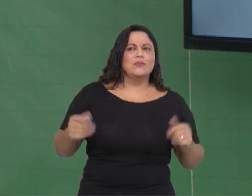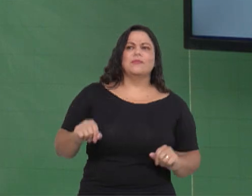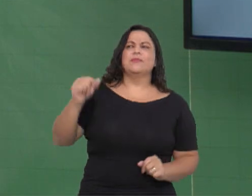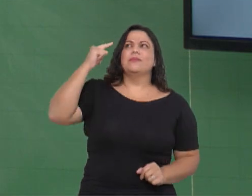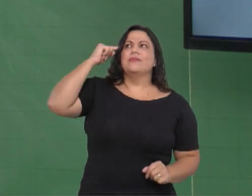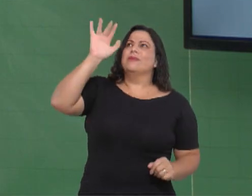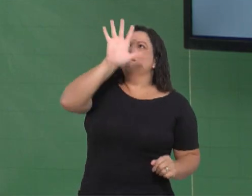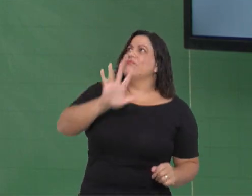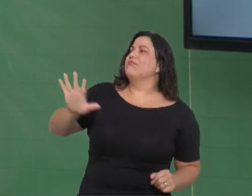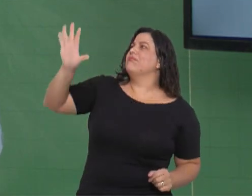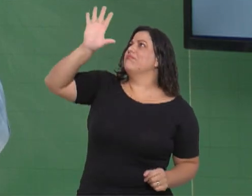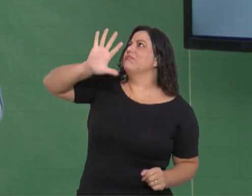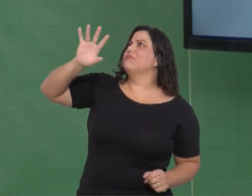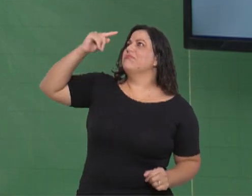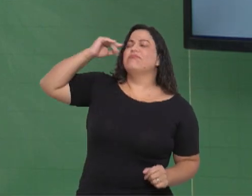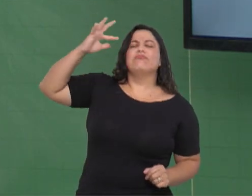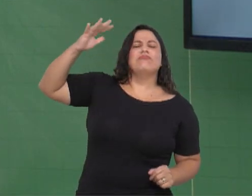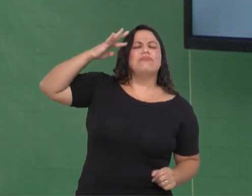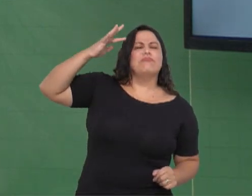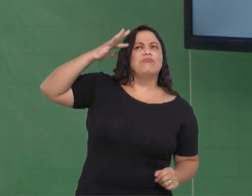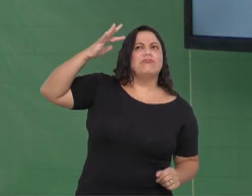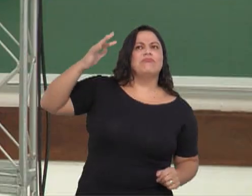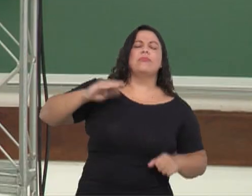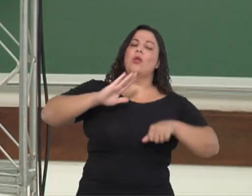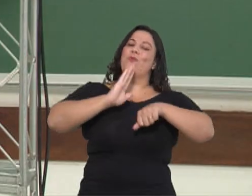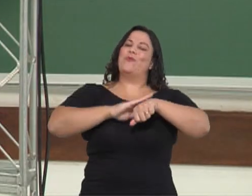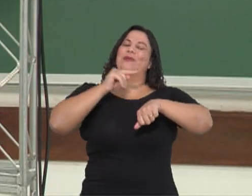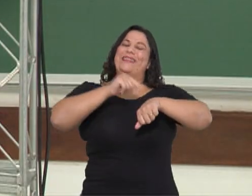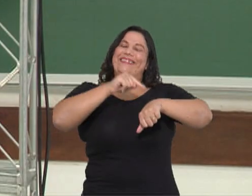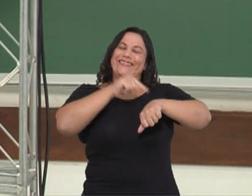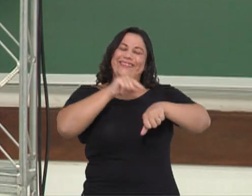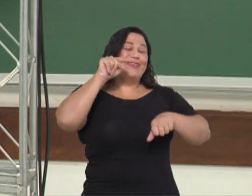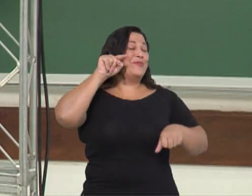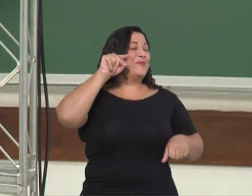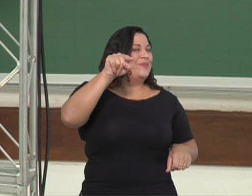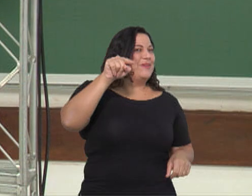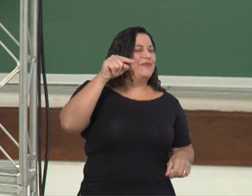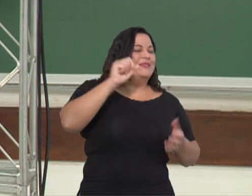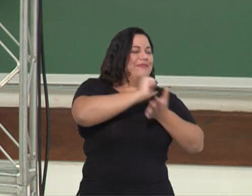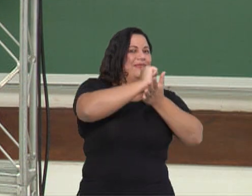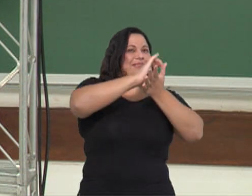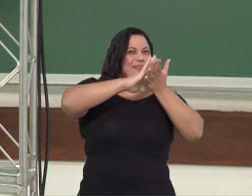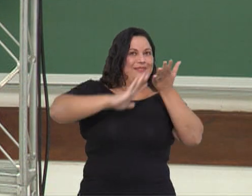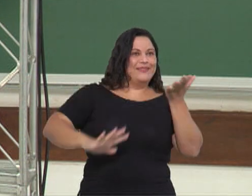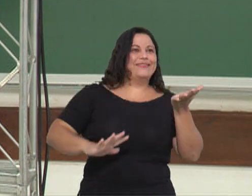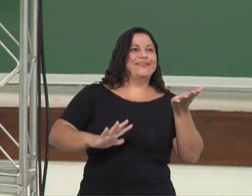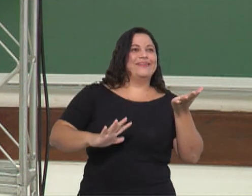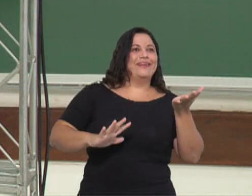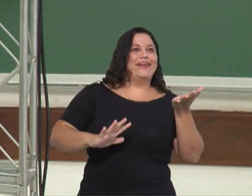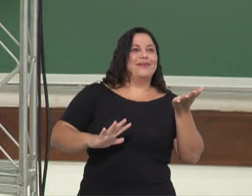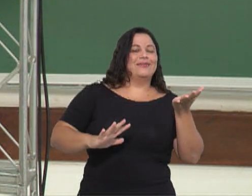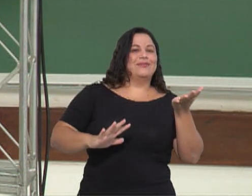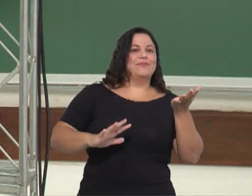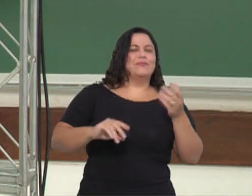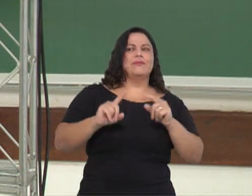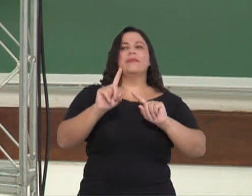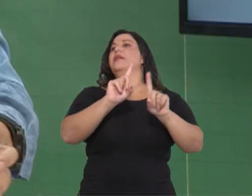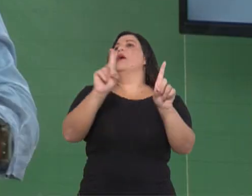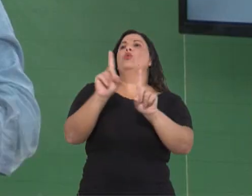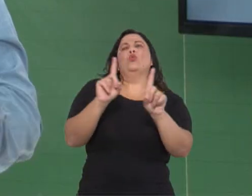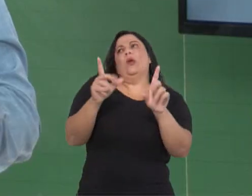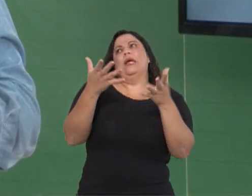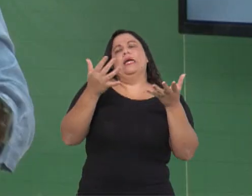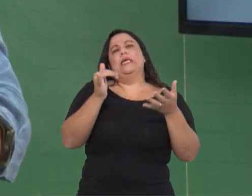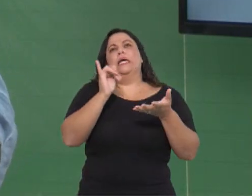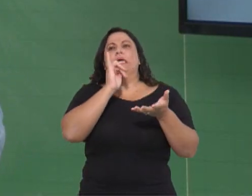figura do folclore brasileiro? Eu vou dar um tempo para vocês fazerem uma atividade. Esta atividade não é que ela não tem